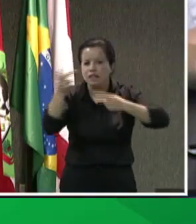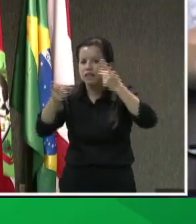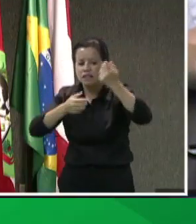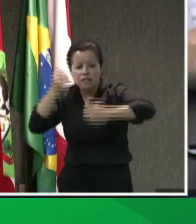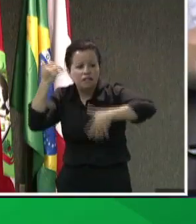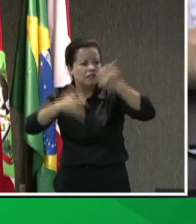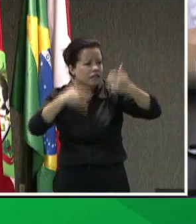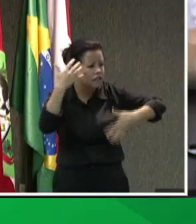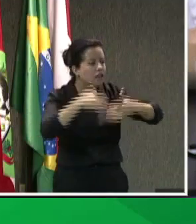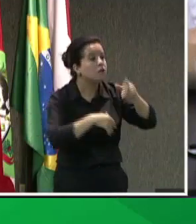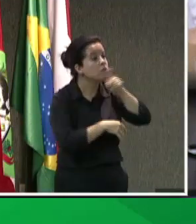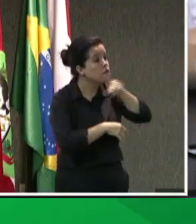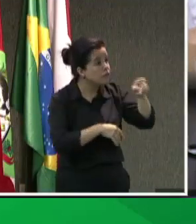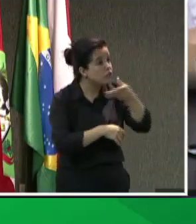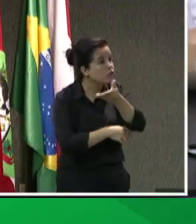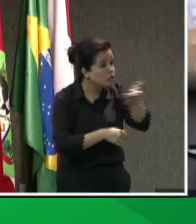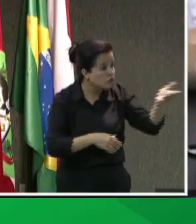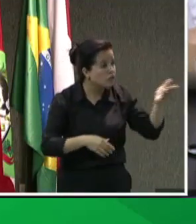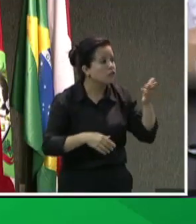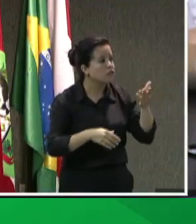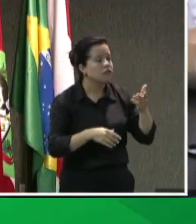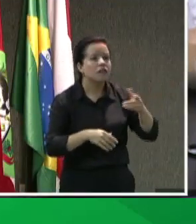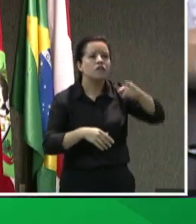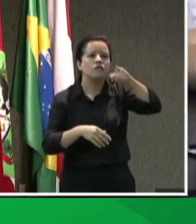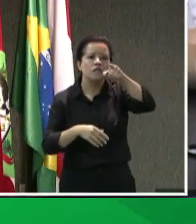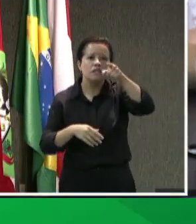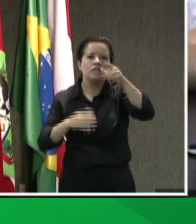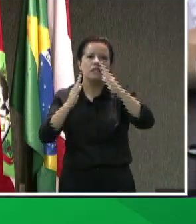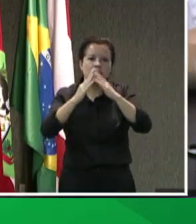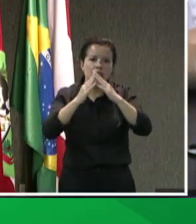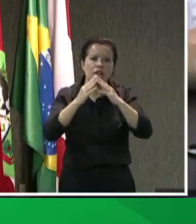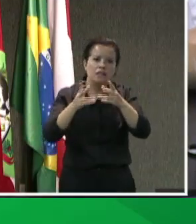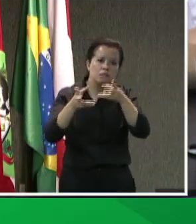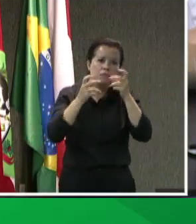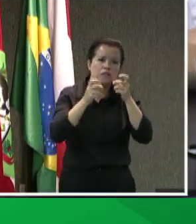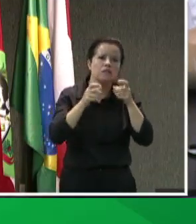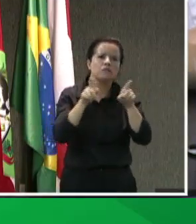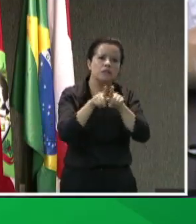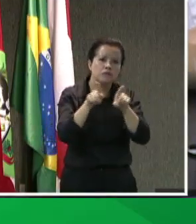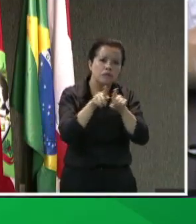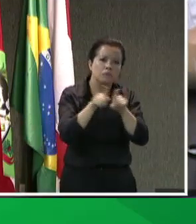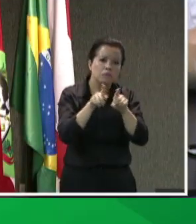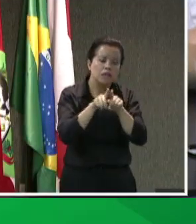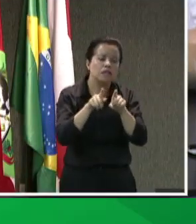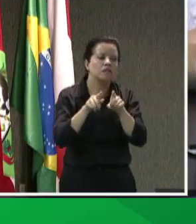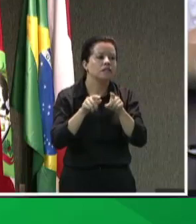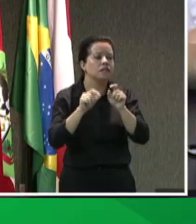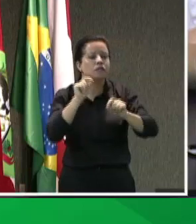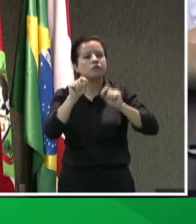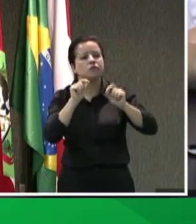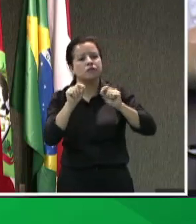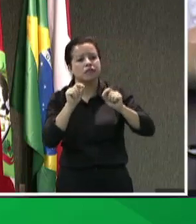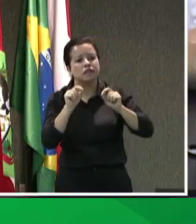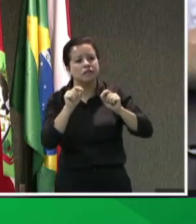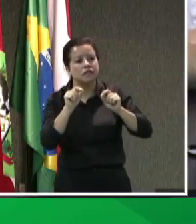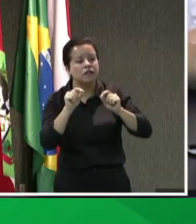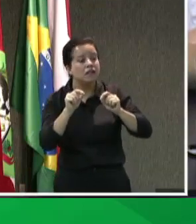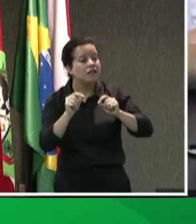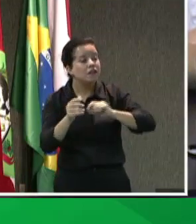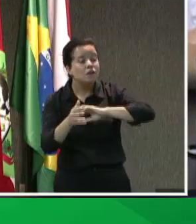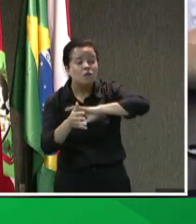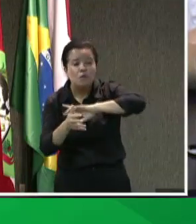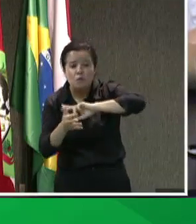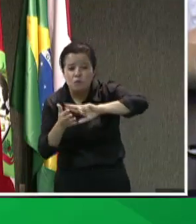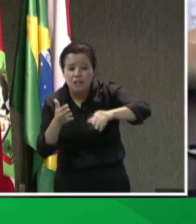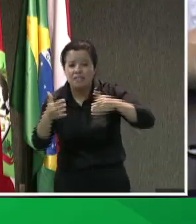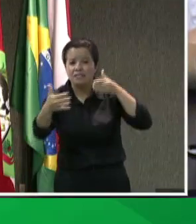pessoas com... Você em casa deve ter observado, quem acompanhou até o final deve ter observado, de que quanta barreira